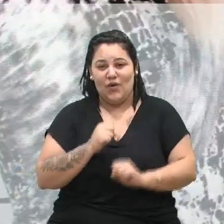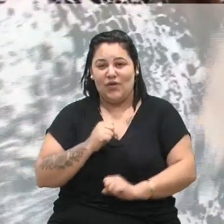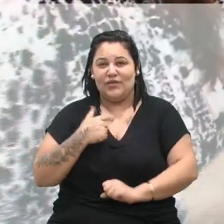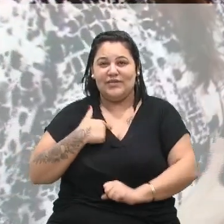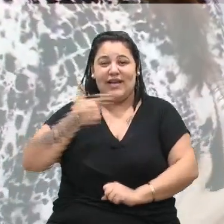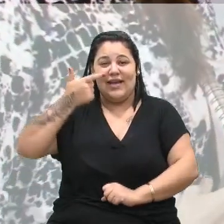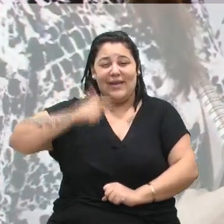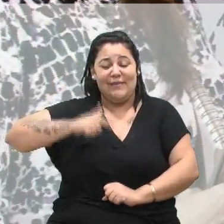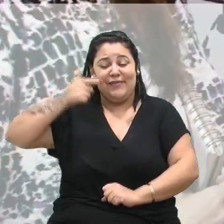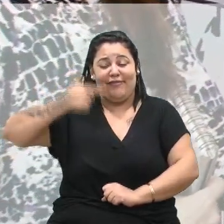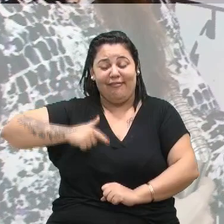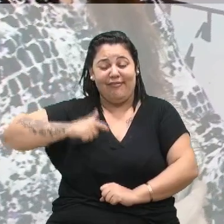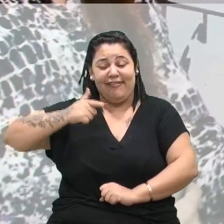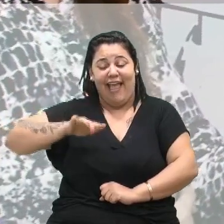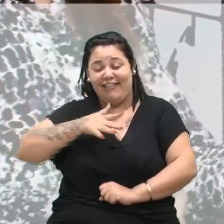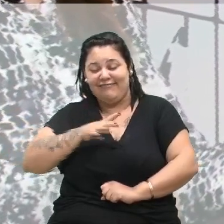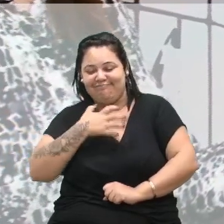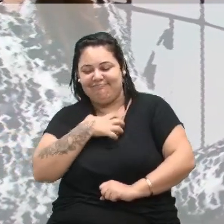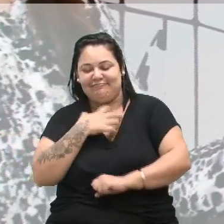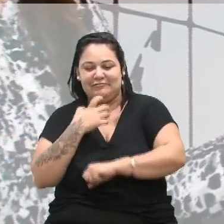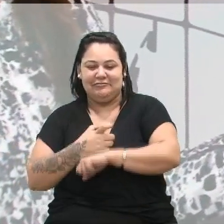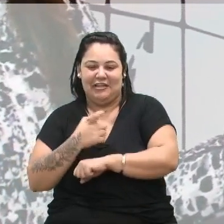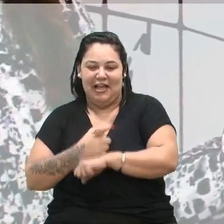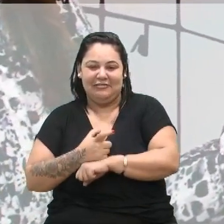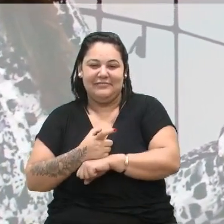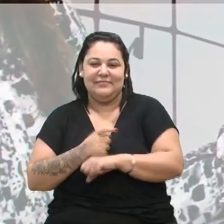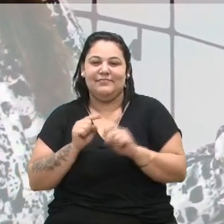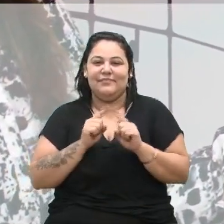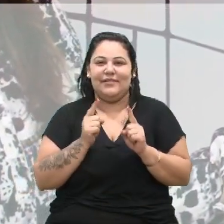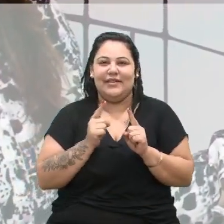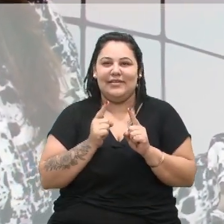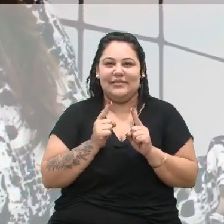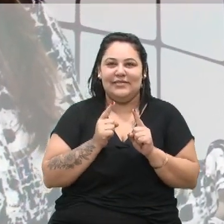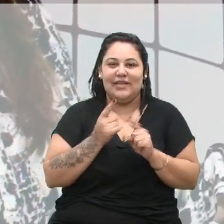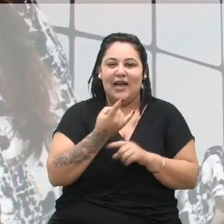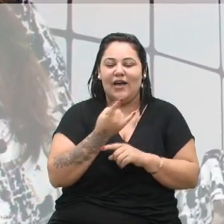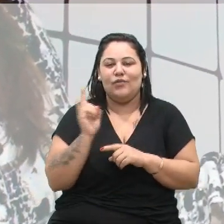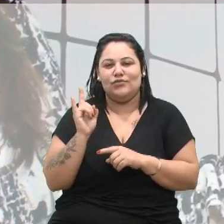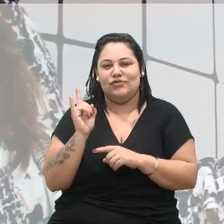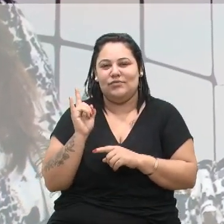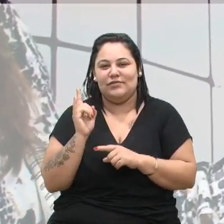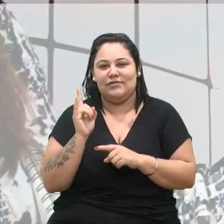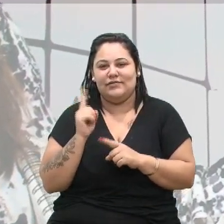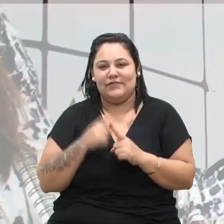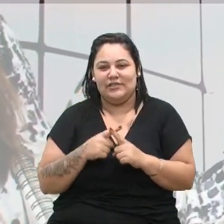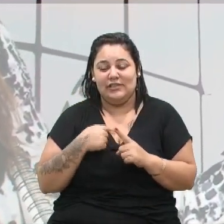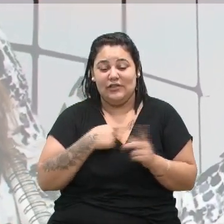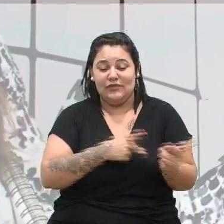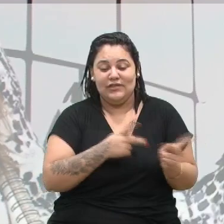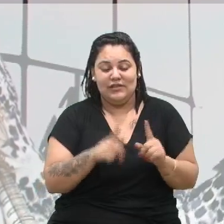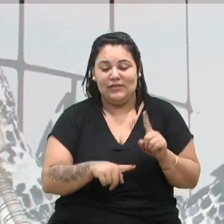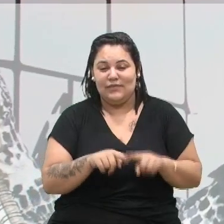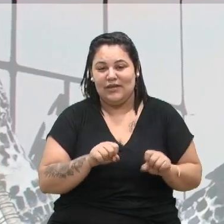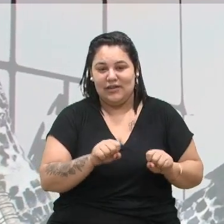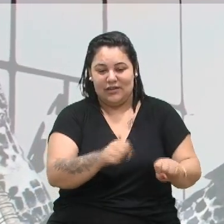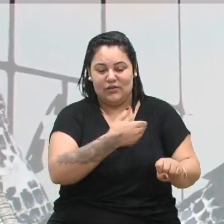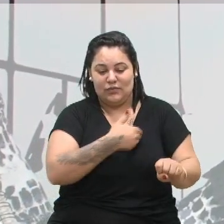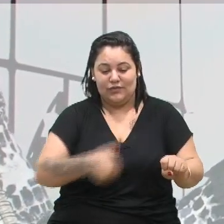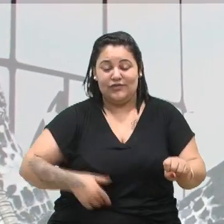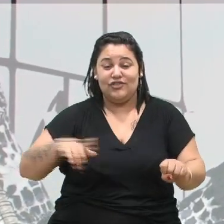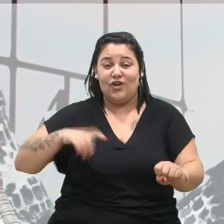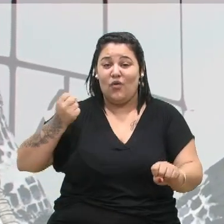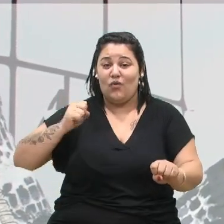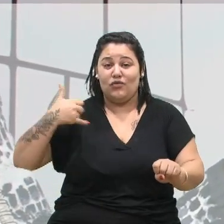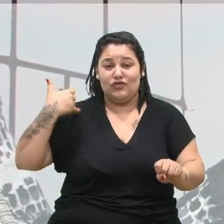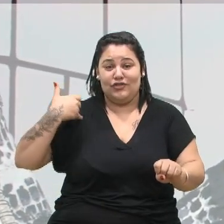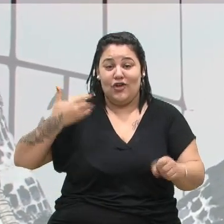até chato, mas a última vez que eu fui no mercado público eu tinha 8 anos de idade com o meu pai. Hoje eu não tenho mais 8 anos de idade, eu